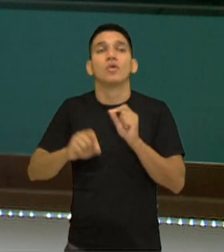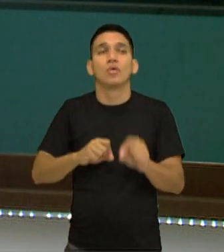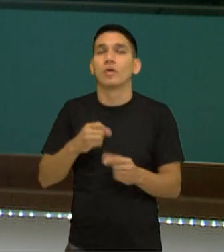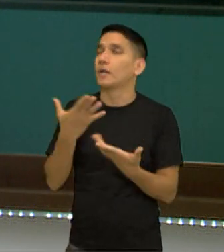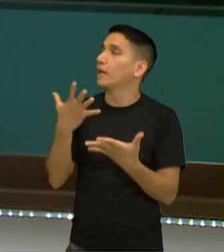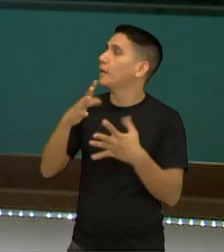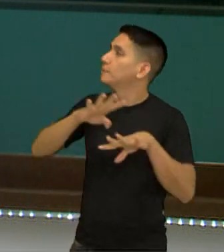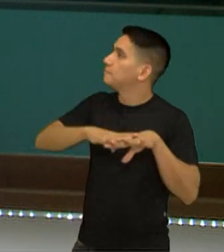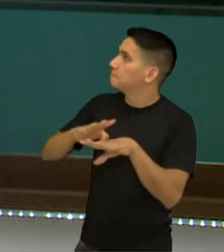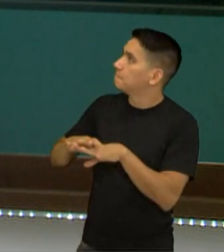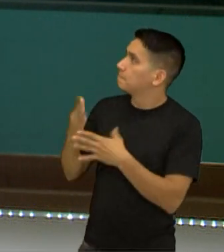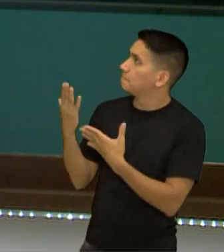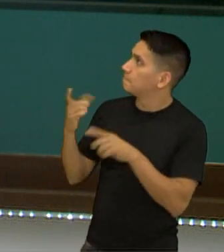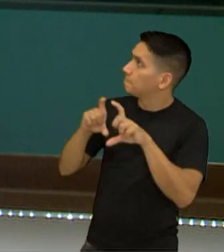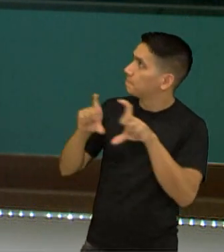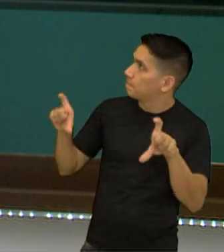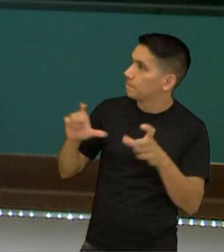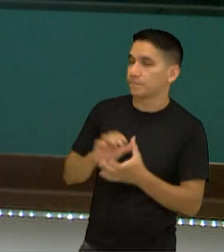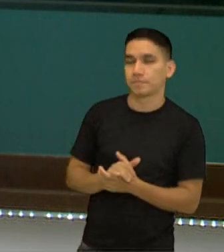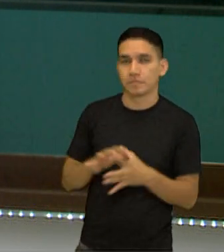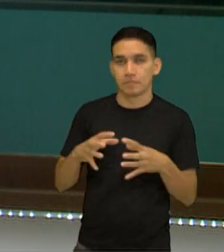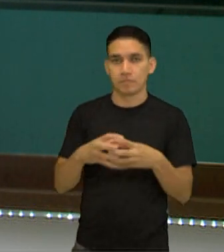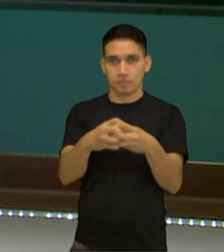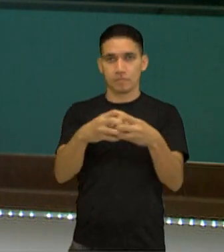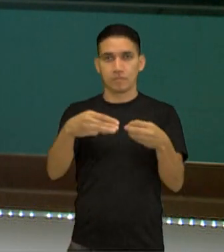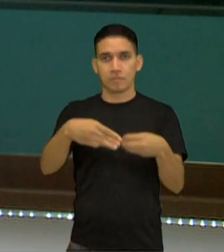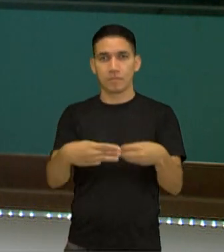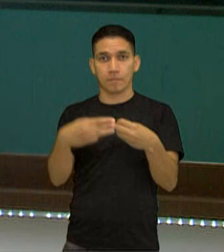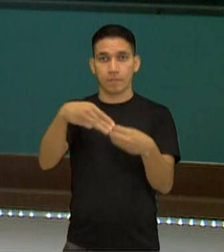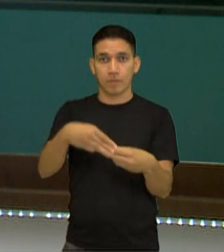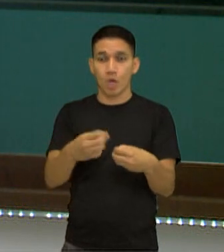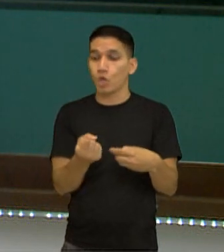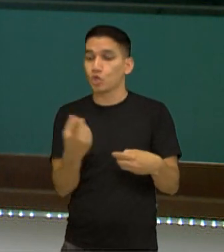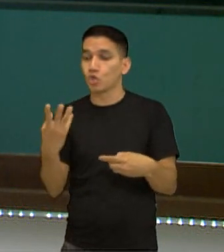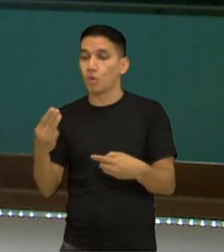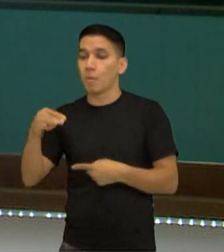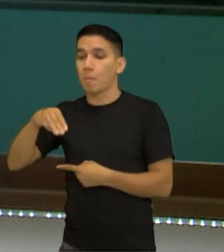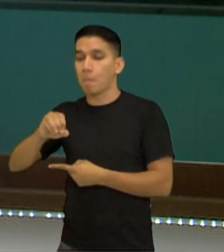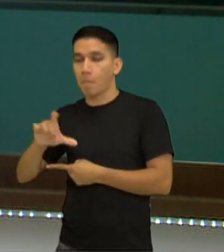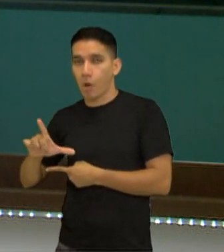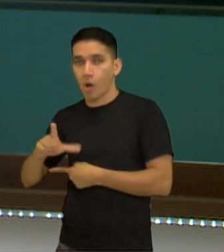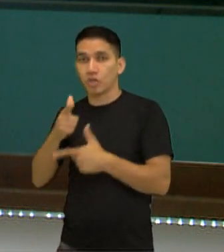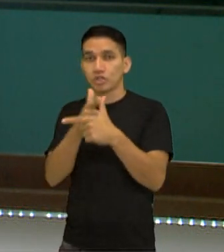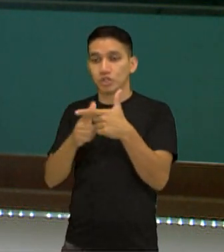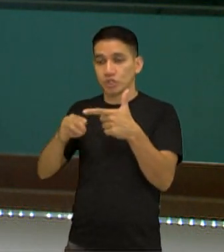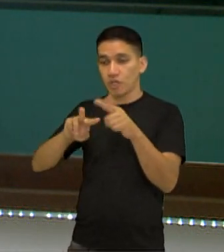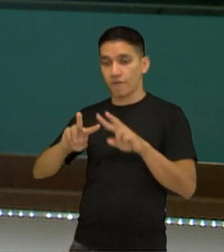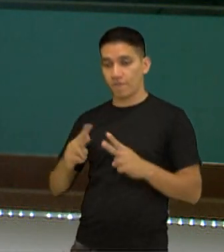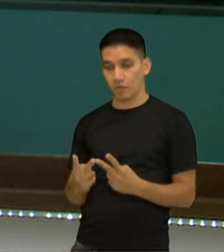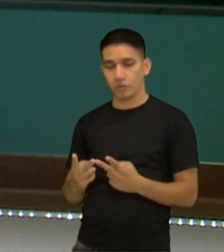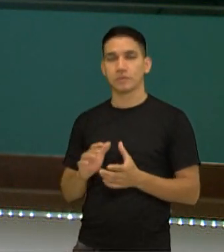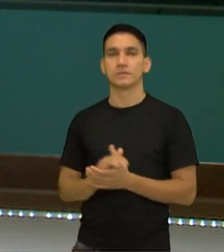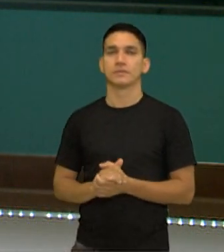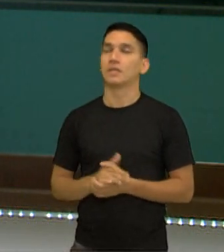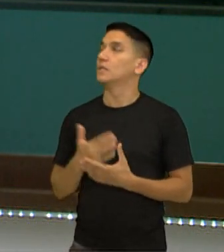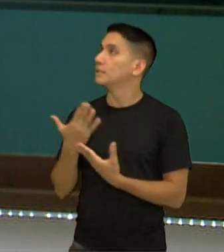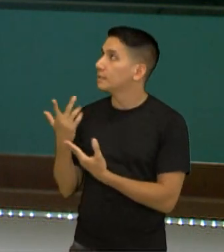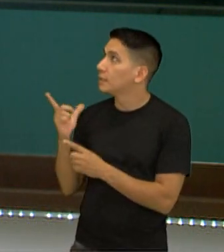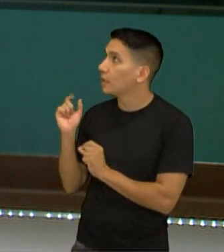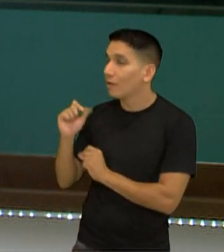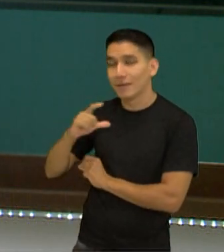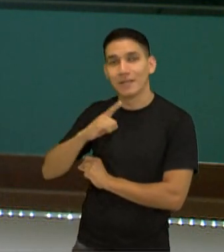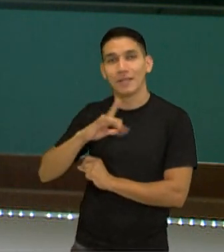dessa forma. Concentração molar é igual ao número de mols dividido pelo volume. E aí, eu